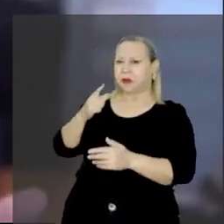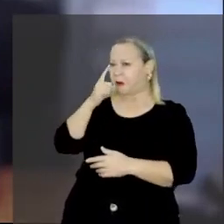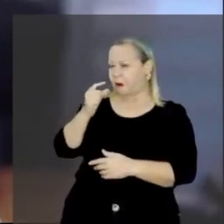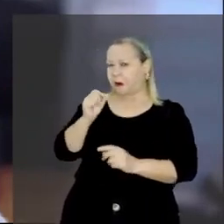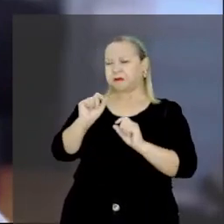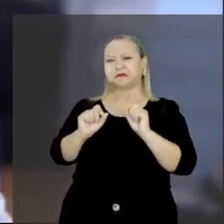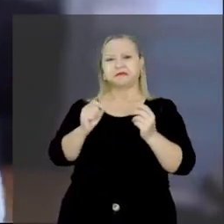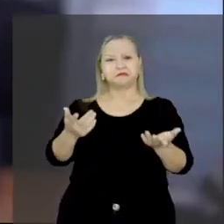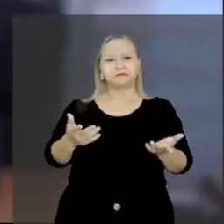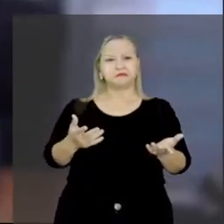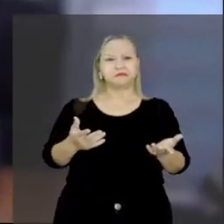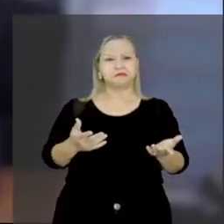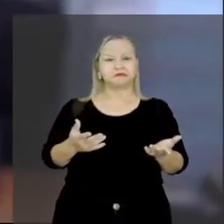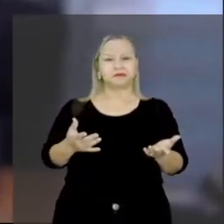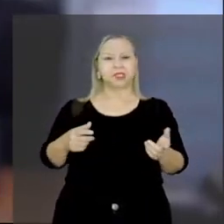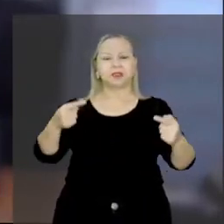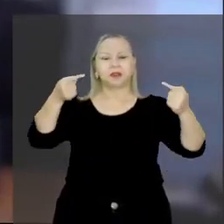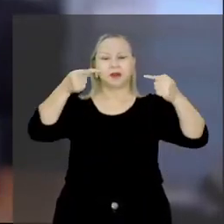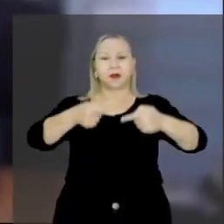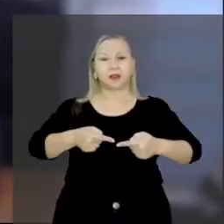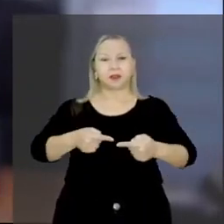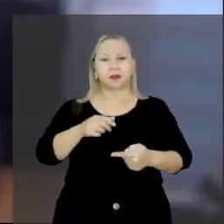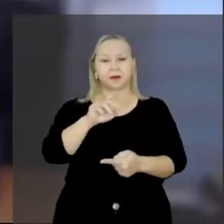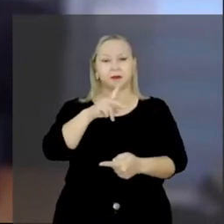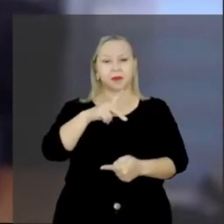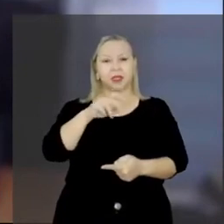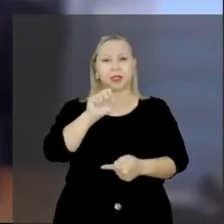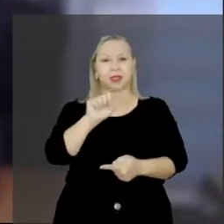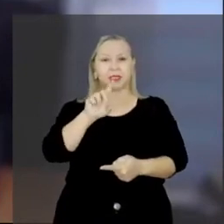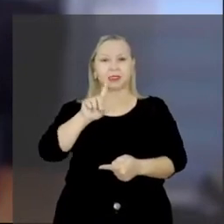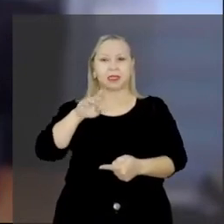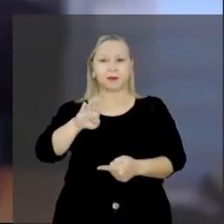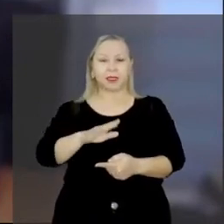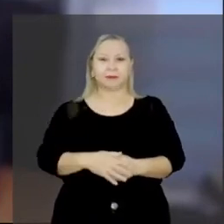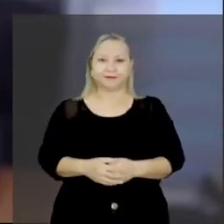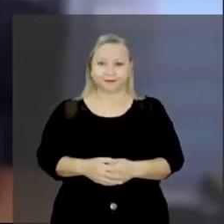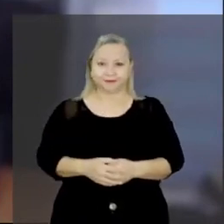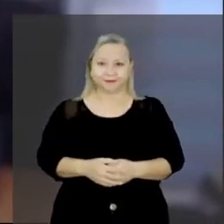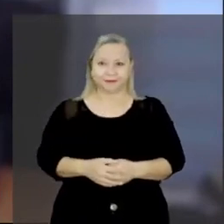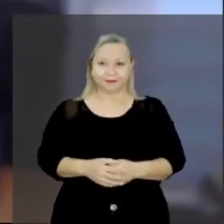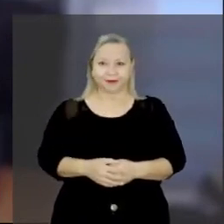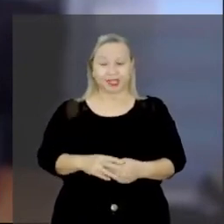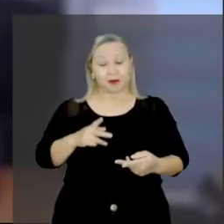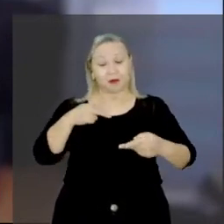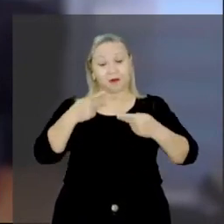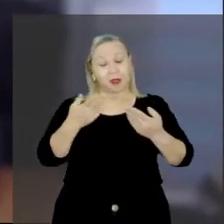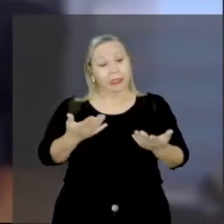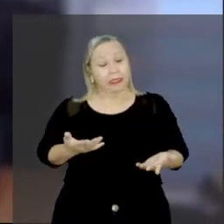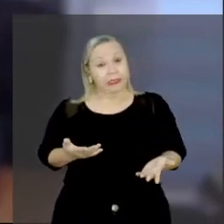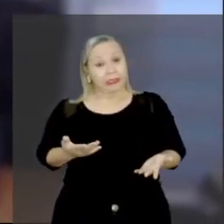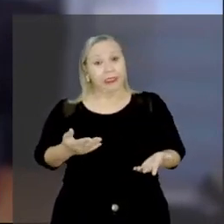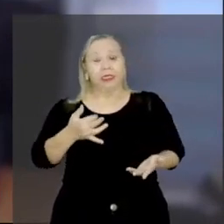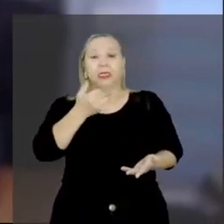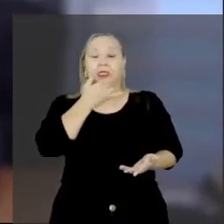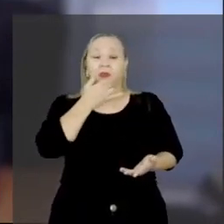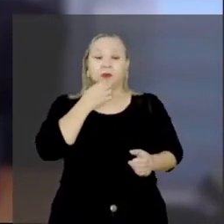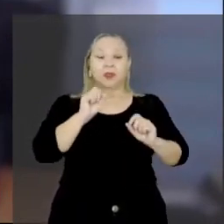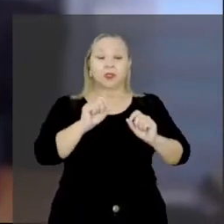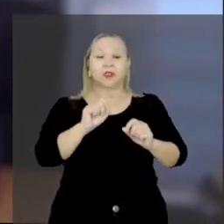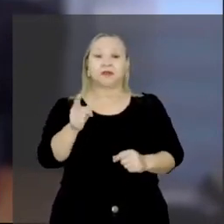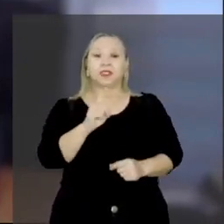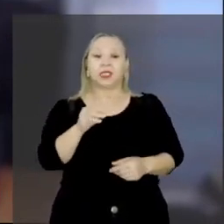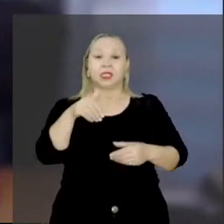jogava bola, porque ele jogava num time e jogava no outro. Olha, se eu for colocar, sabe, a divergência política eleitoral em